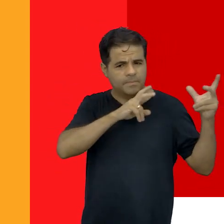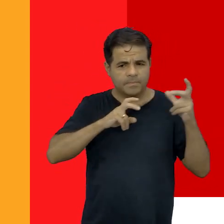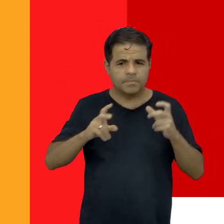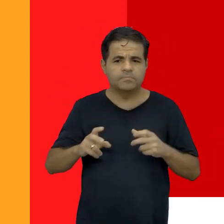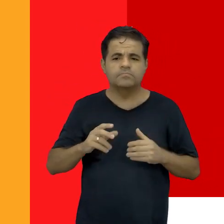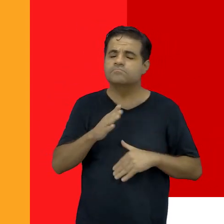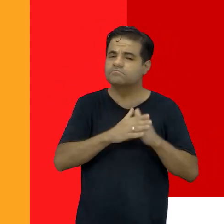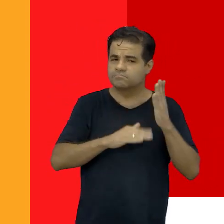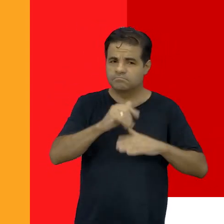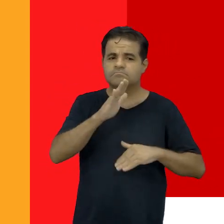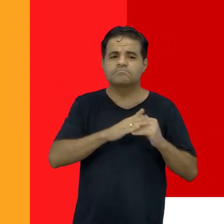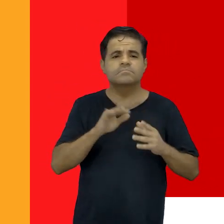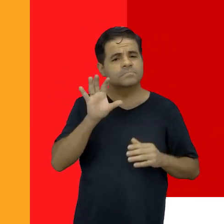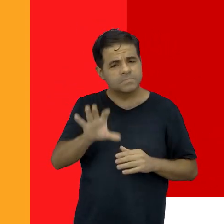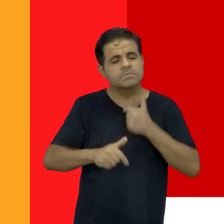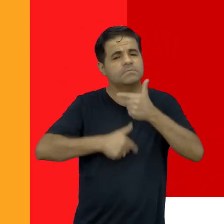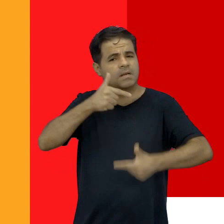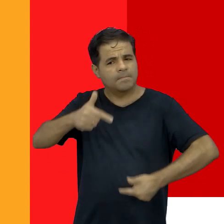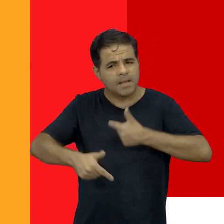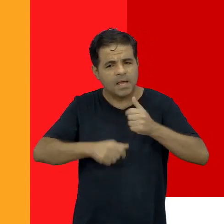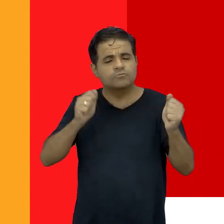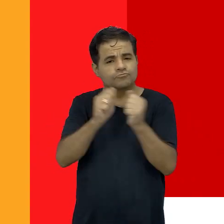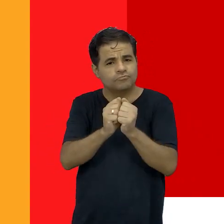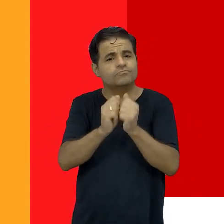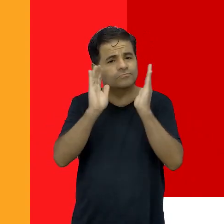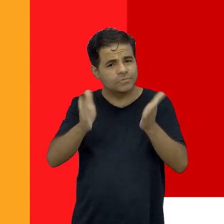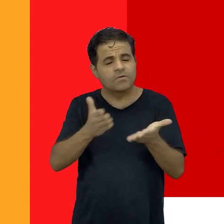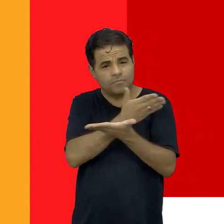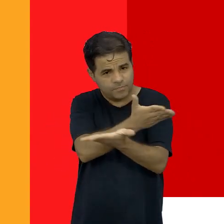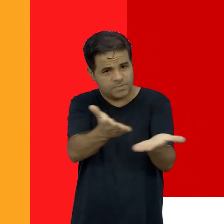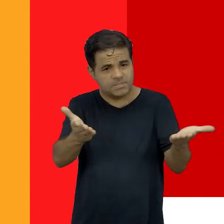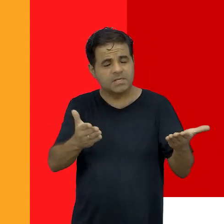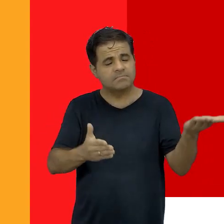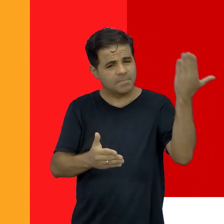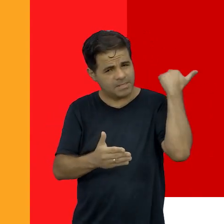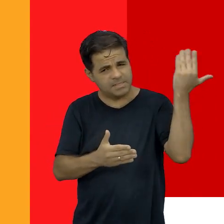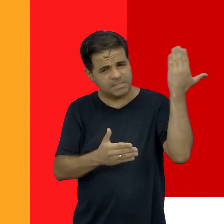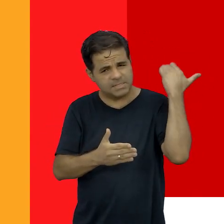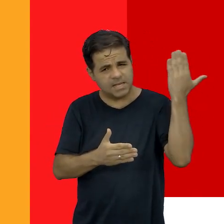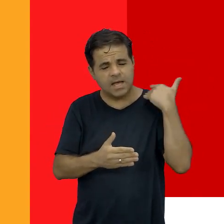elas já foram trabalhadas com vocês lá